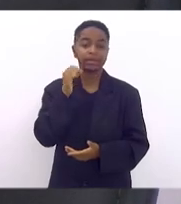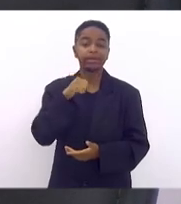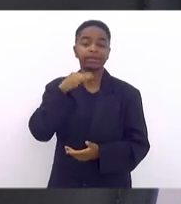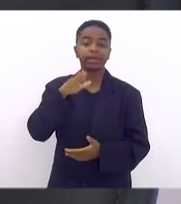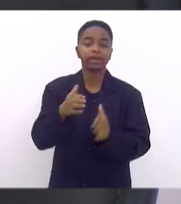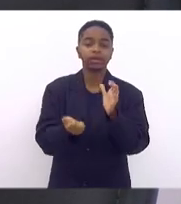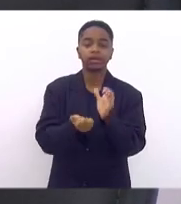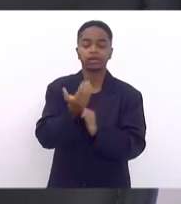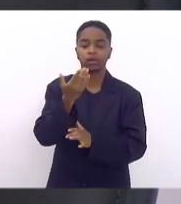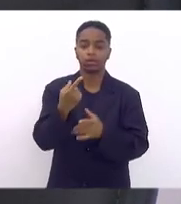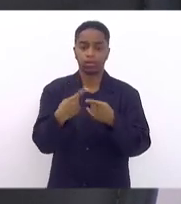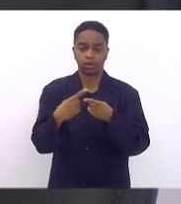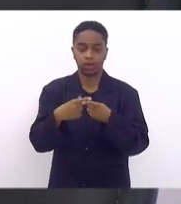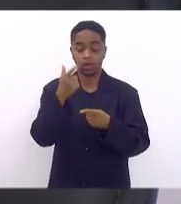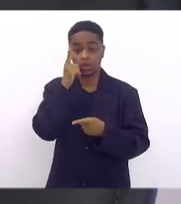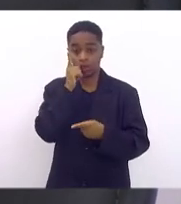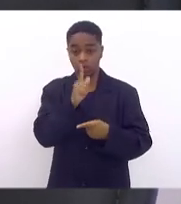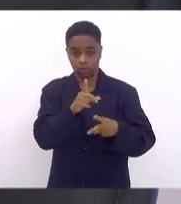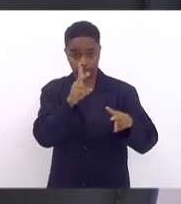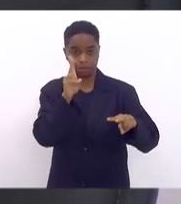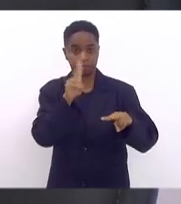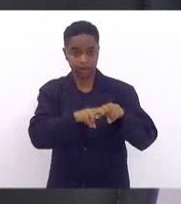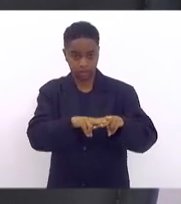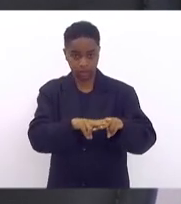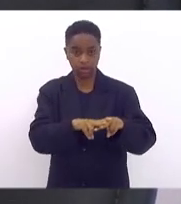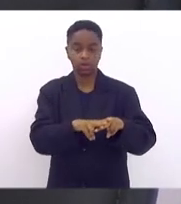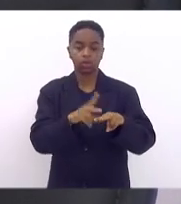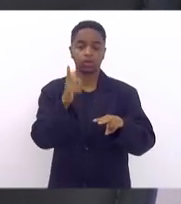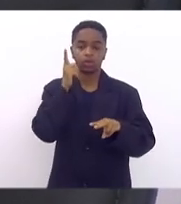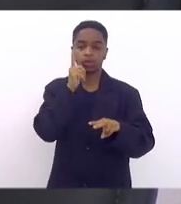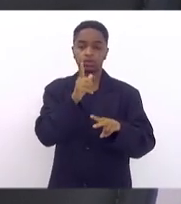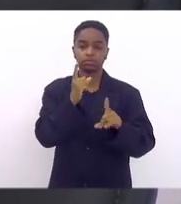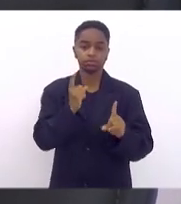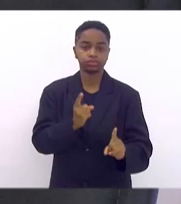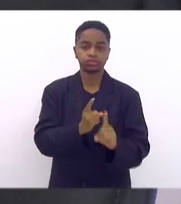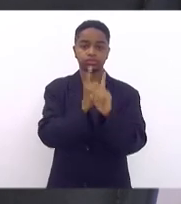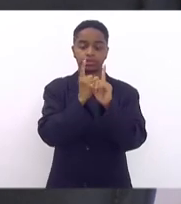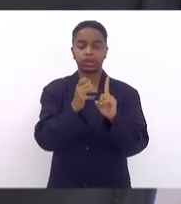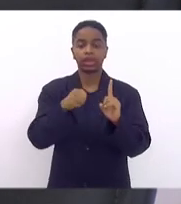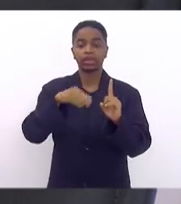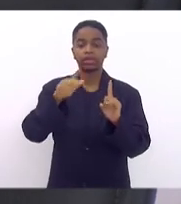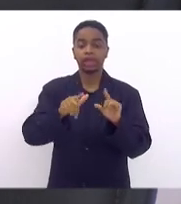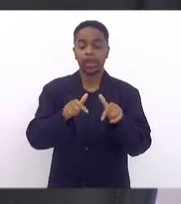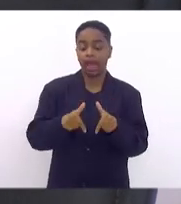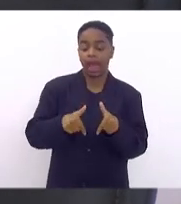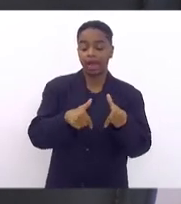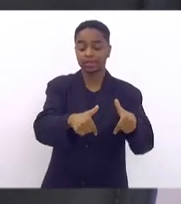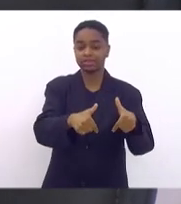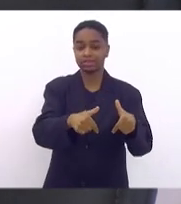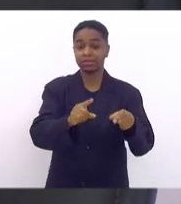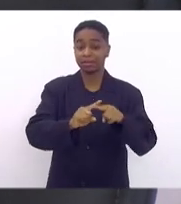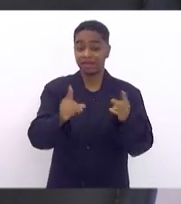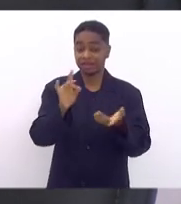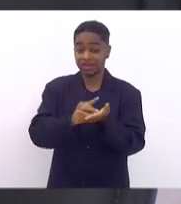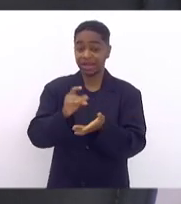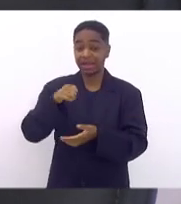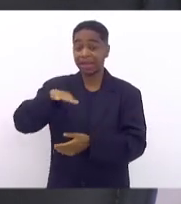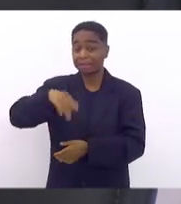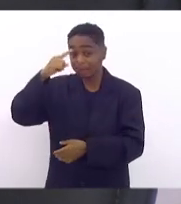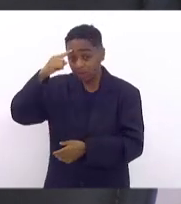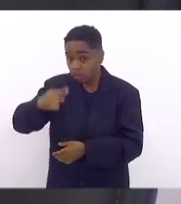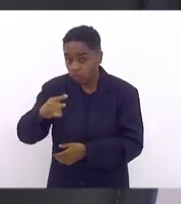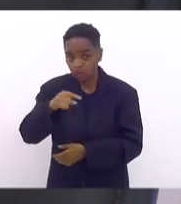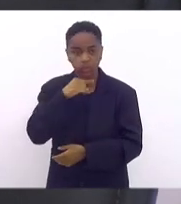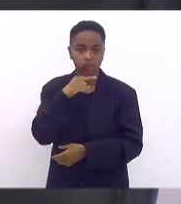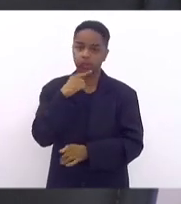Você consegue prender, né, identificar o autor, o executor, mas o autor intelectual você não